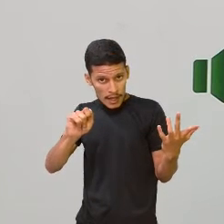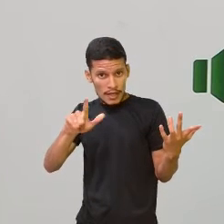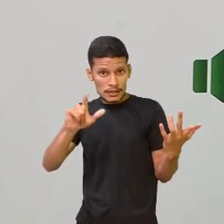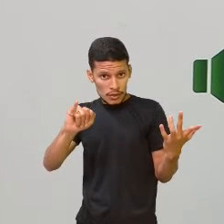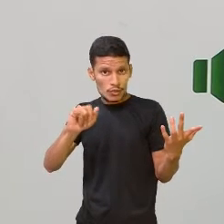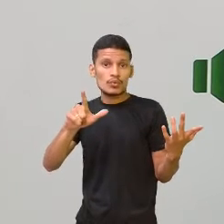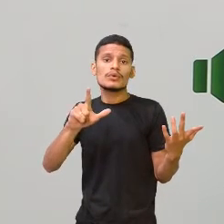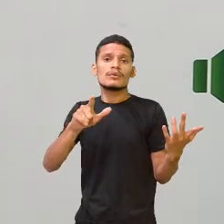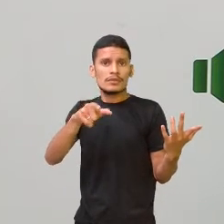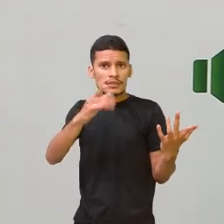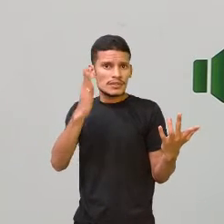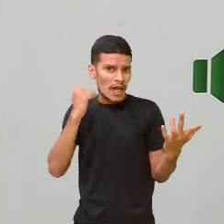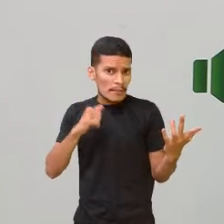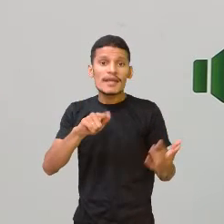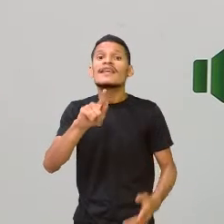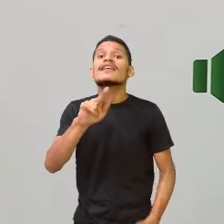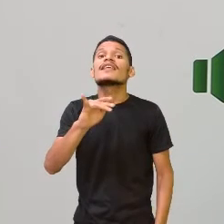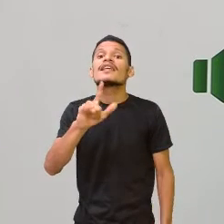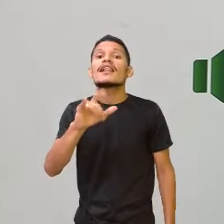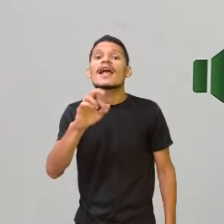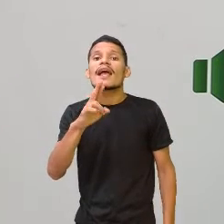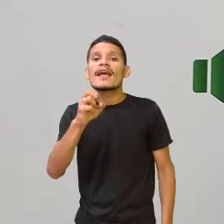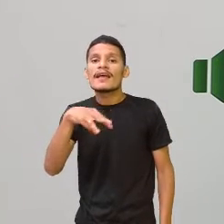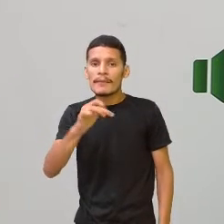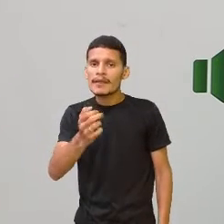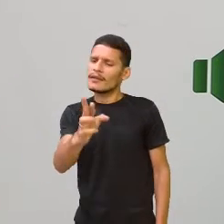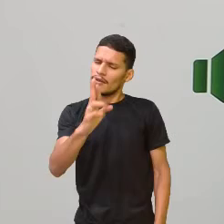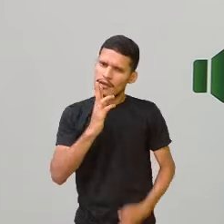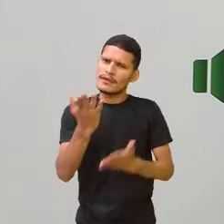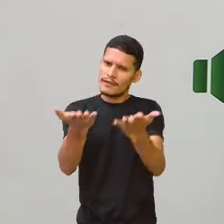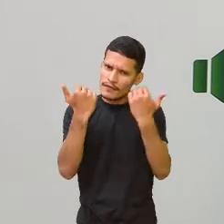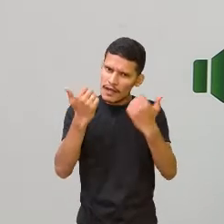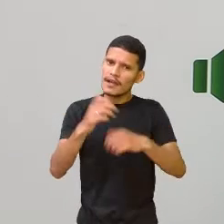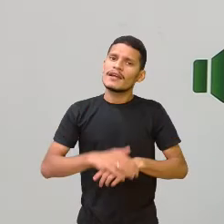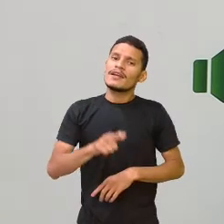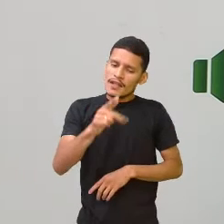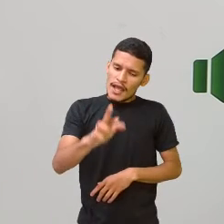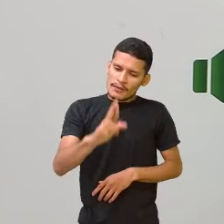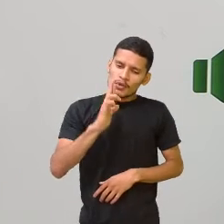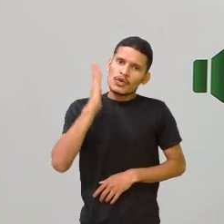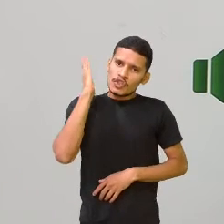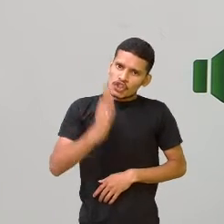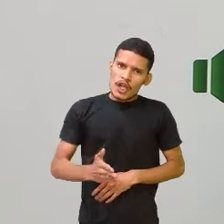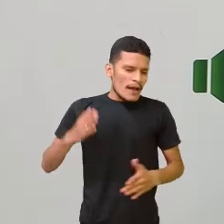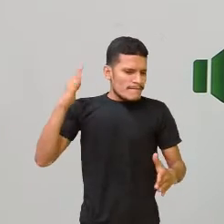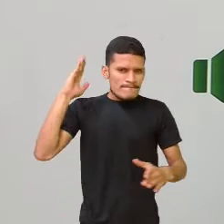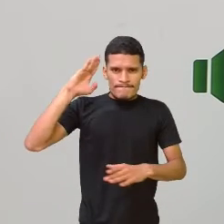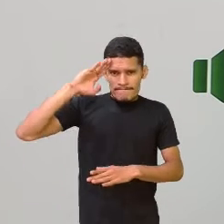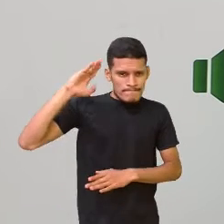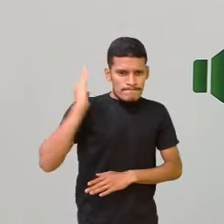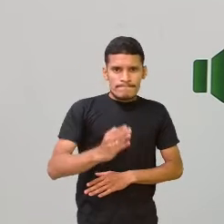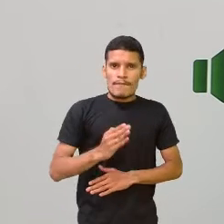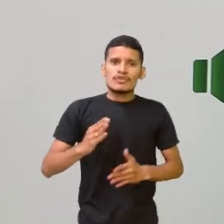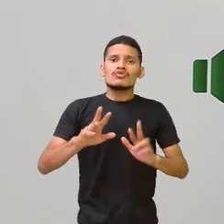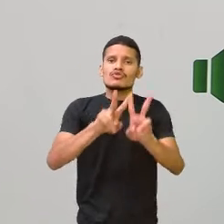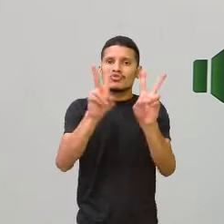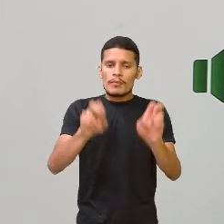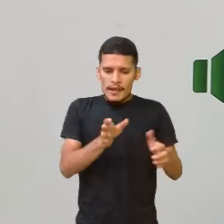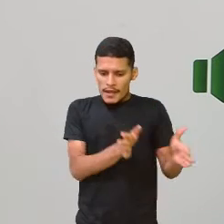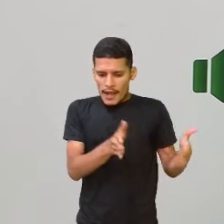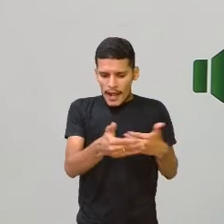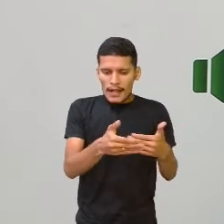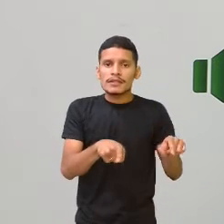E aí? E aí, Guilherme? Responde para mim. Você que já respondeu de cara a questão das caixas e